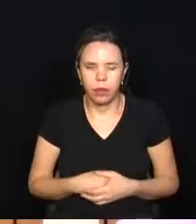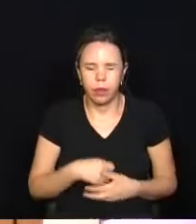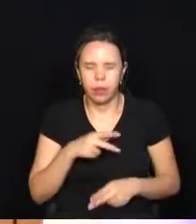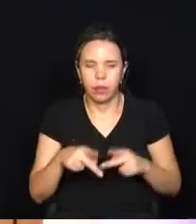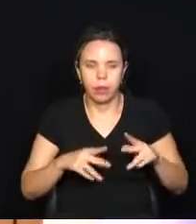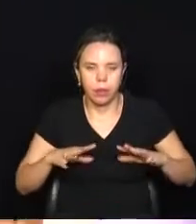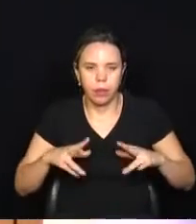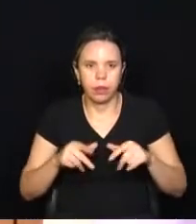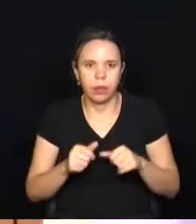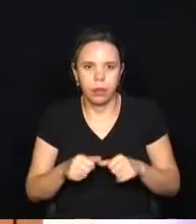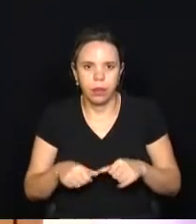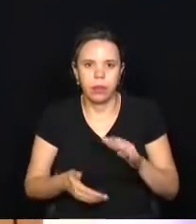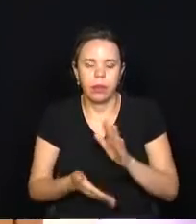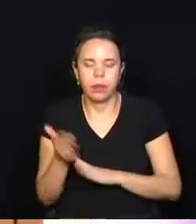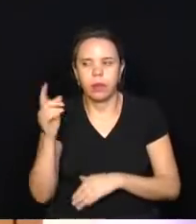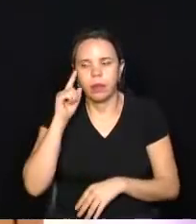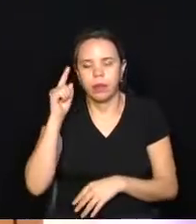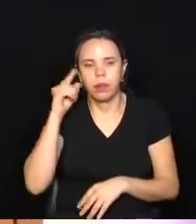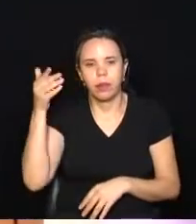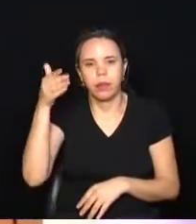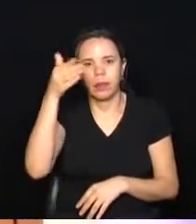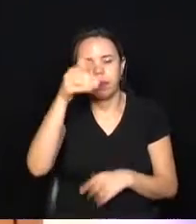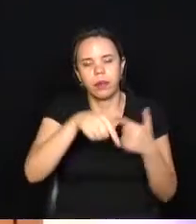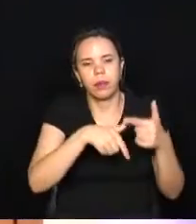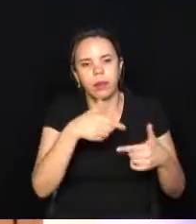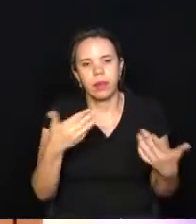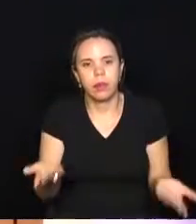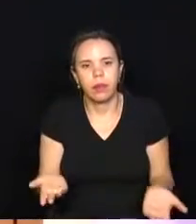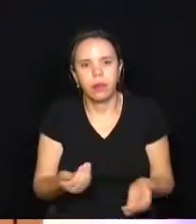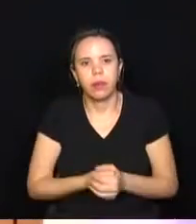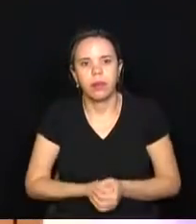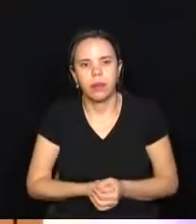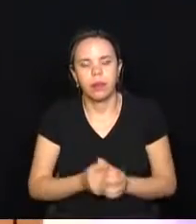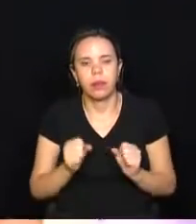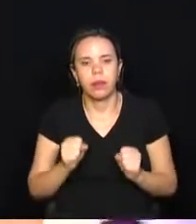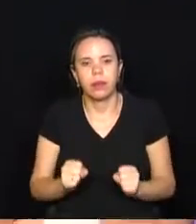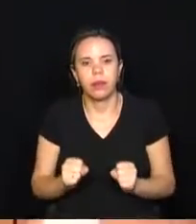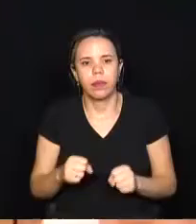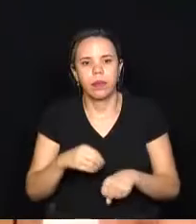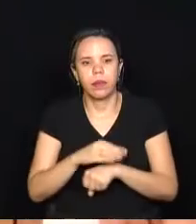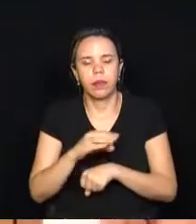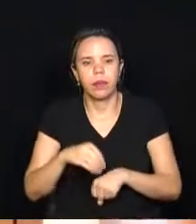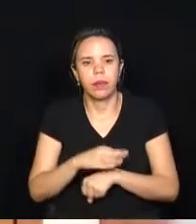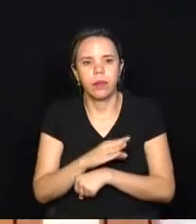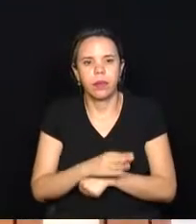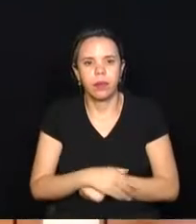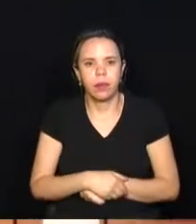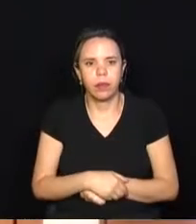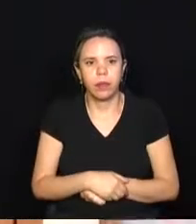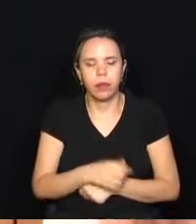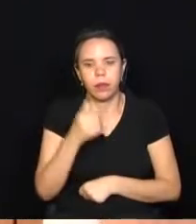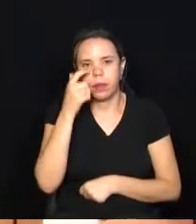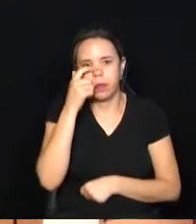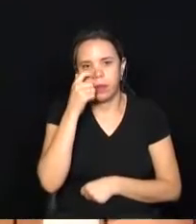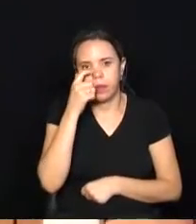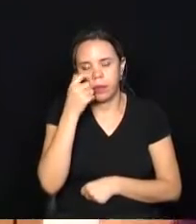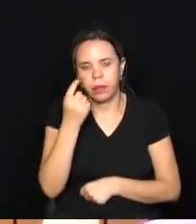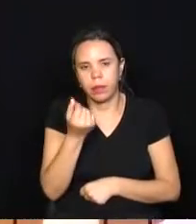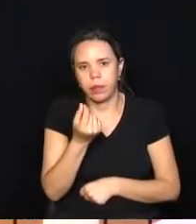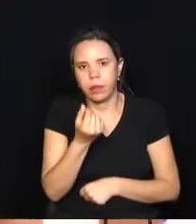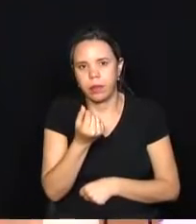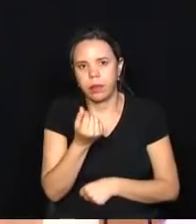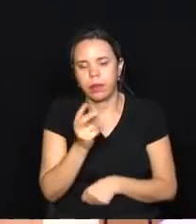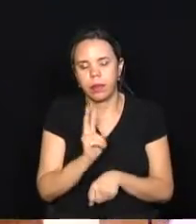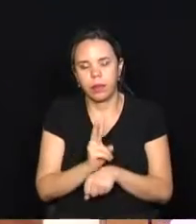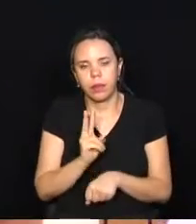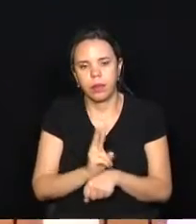pessoas acabam saindo no dia a dia, né, para poder trabalhar e para poder trazer, não é, dinheiro suficiente para poder